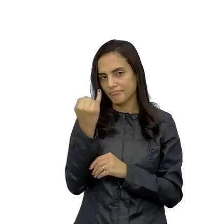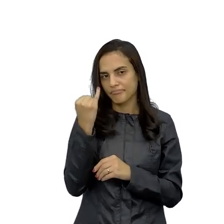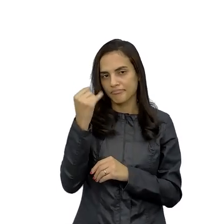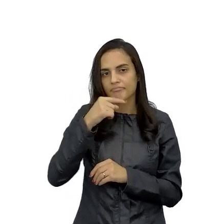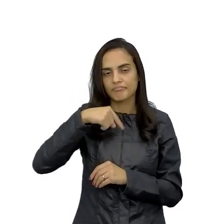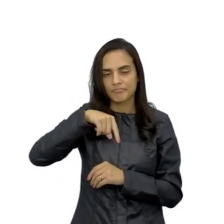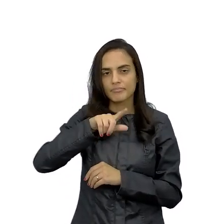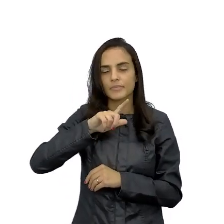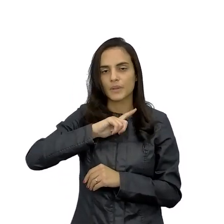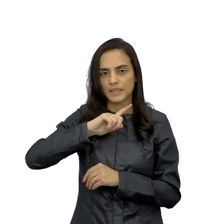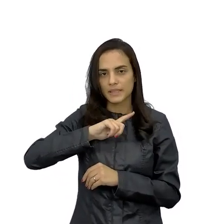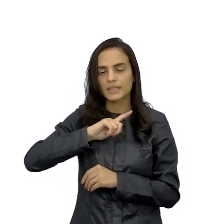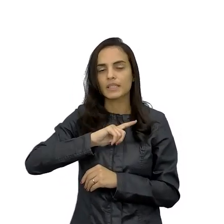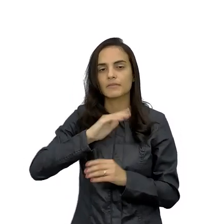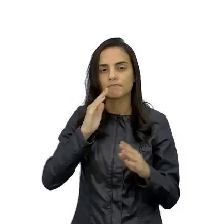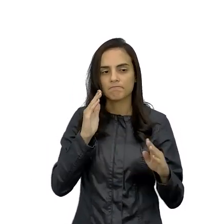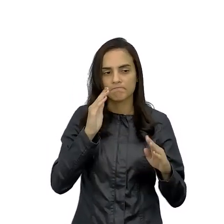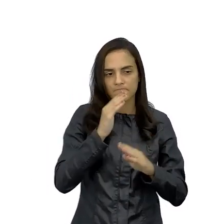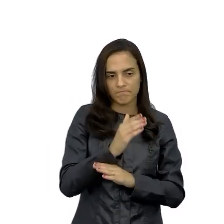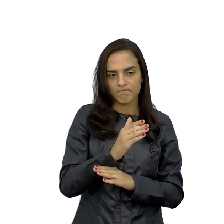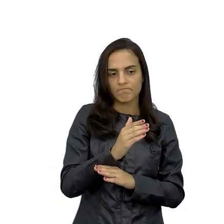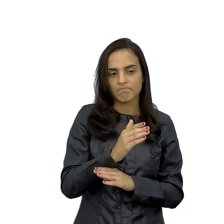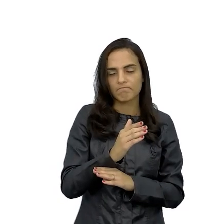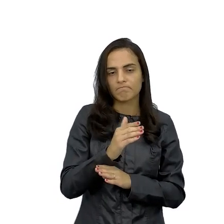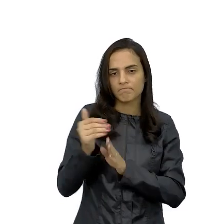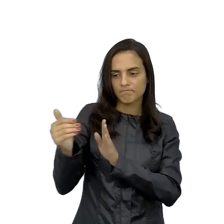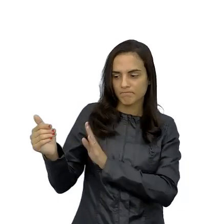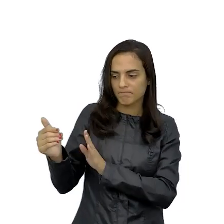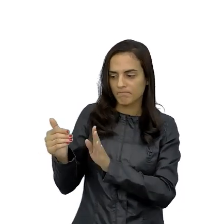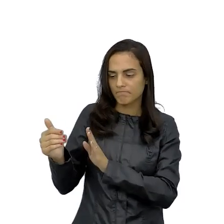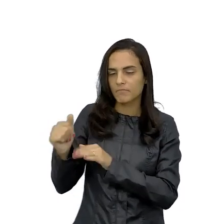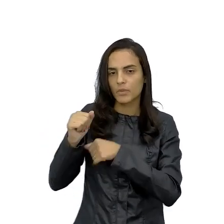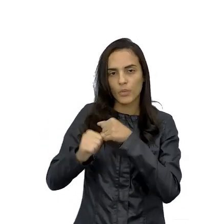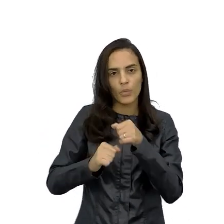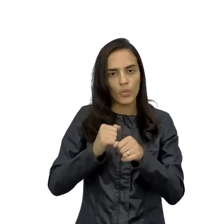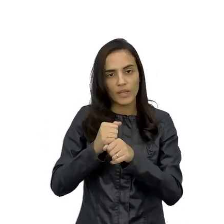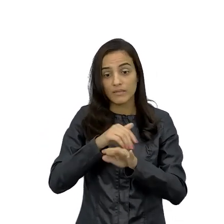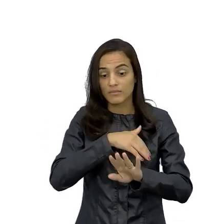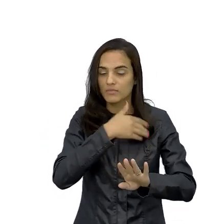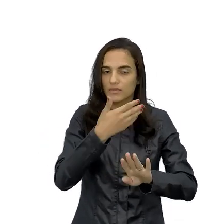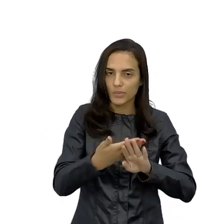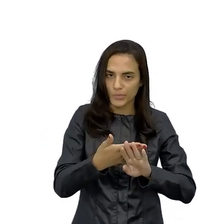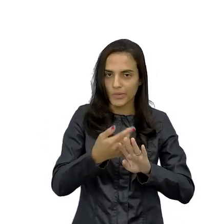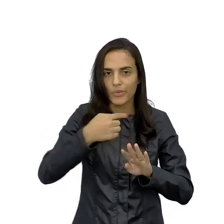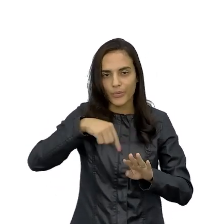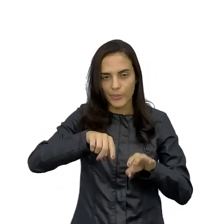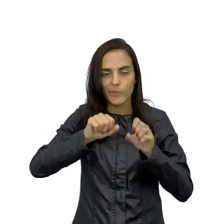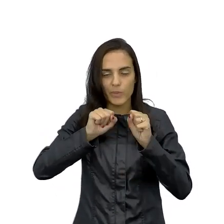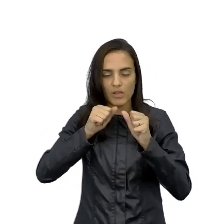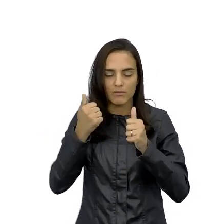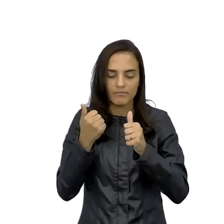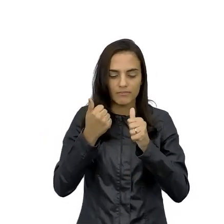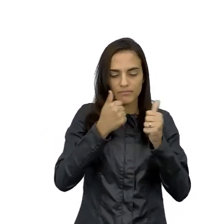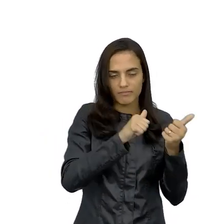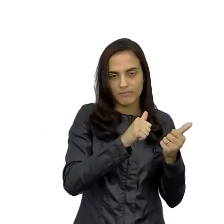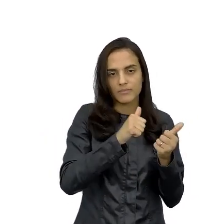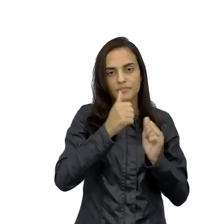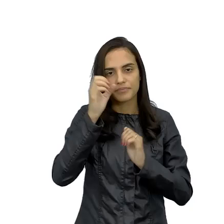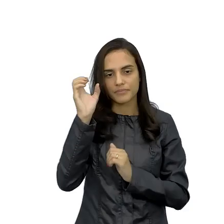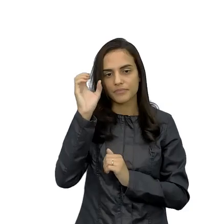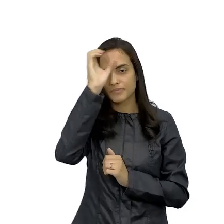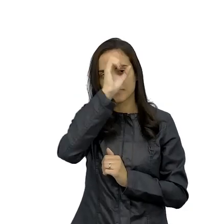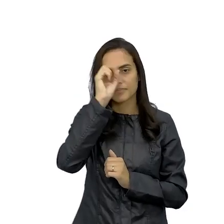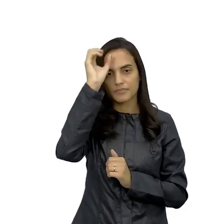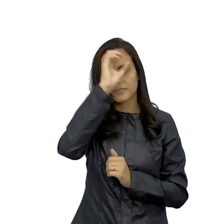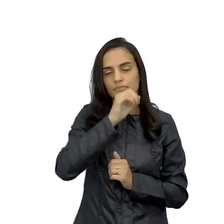para que a gente tenha acesso a eles durante todo o ano, para que a gente possa fazer esse acompanhamento das aprendizagens